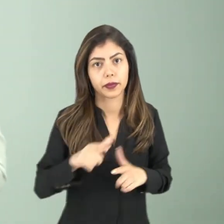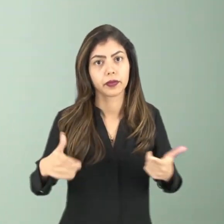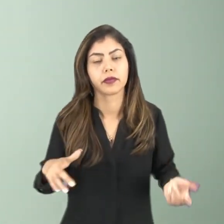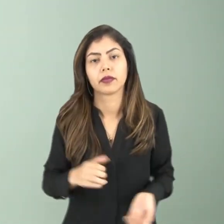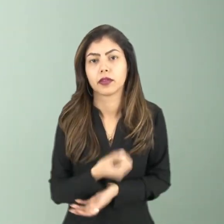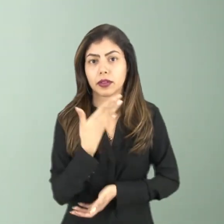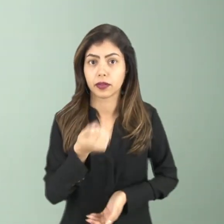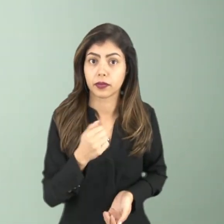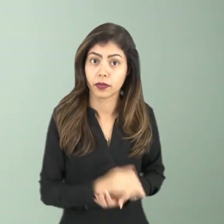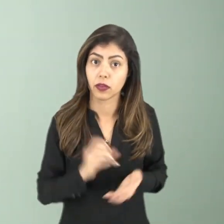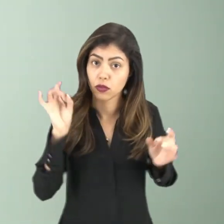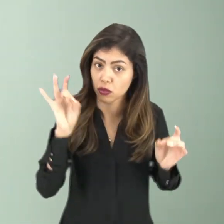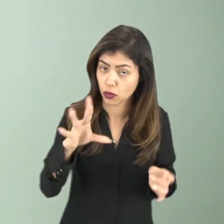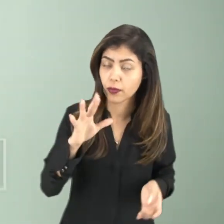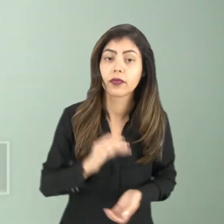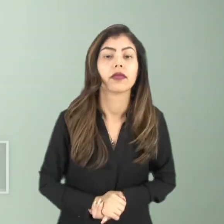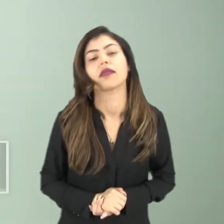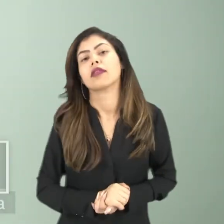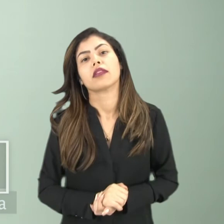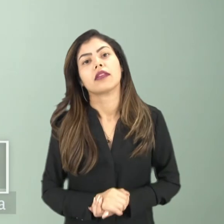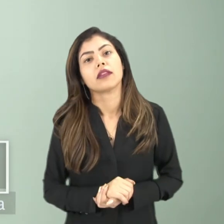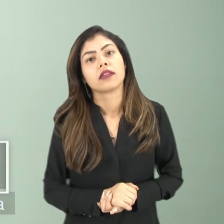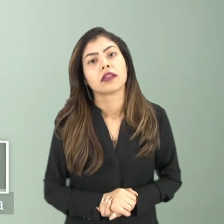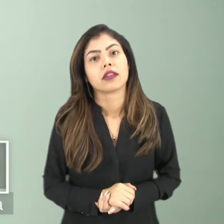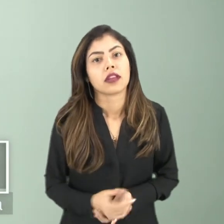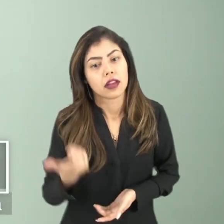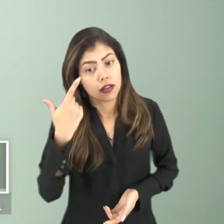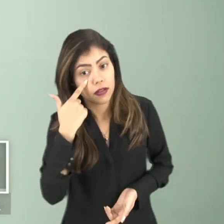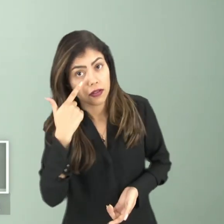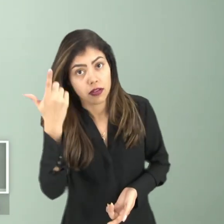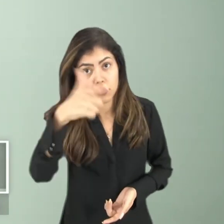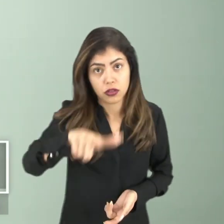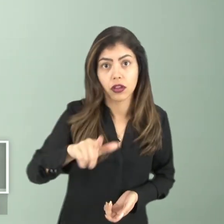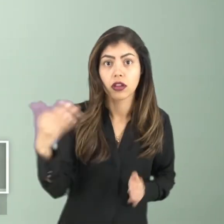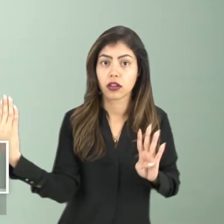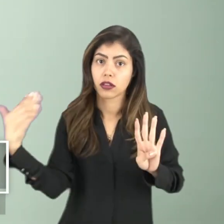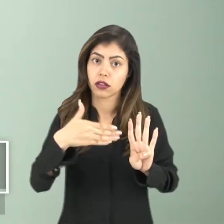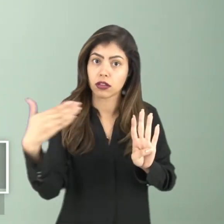bom, pessoal? Por hoje é só, tá? Para rever essa aula, vá